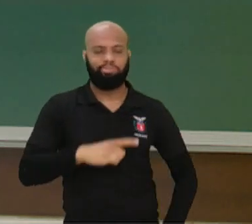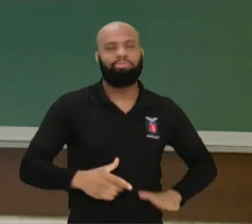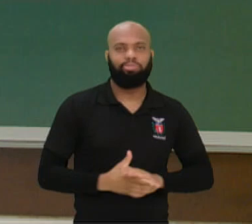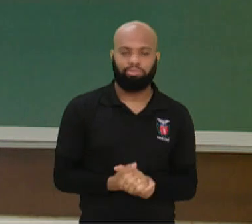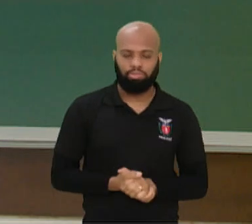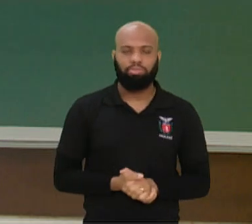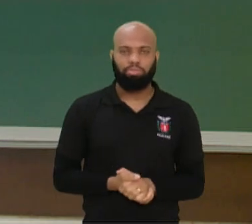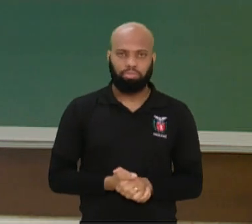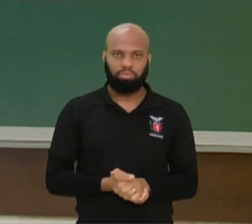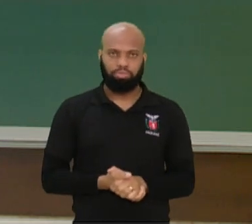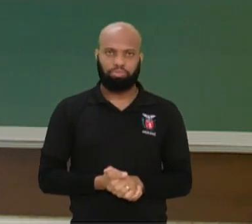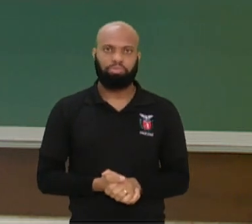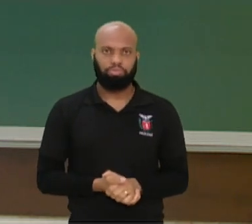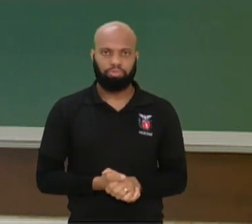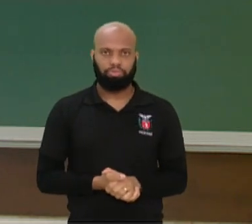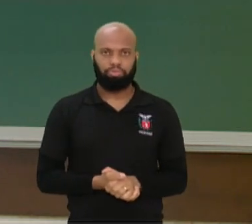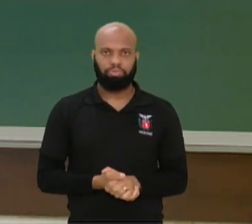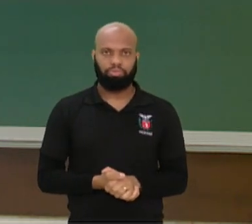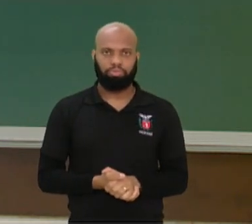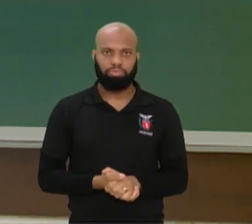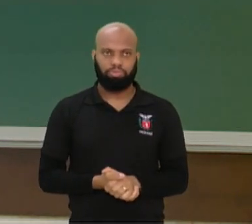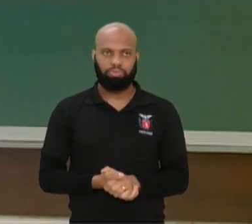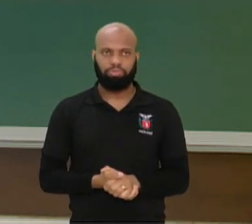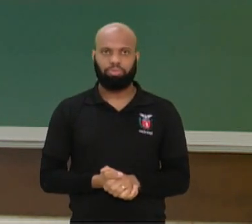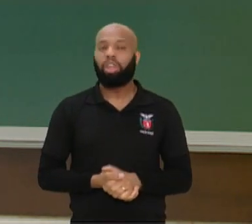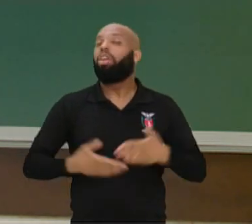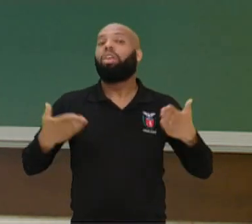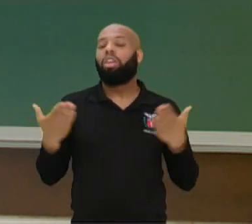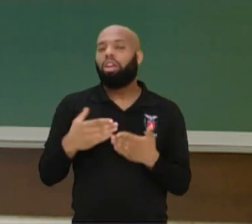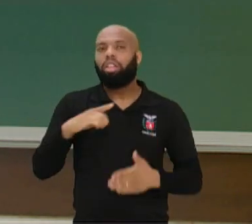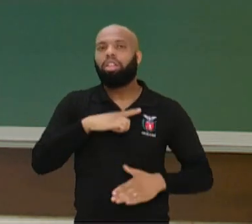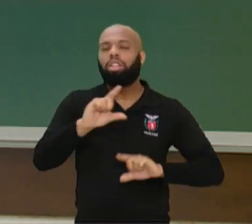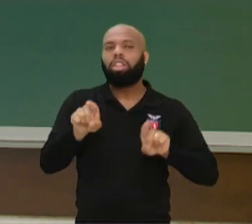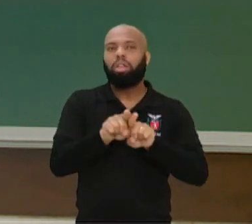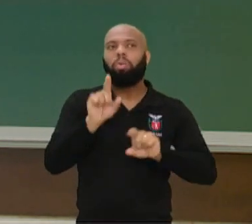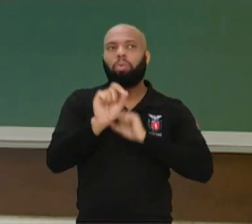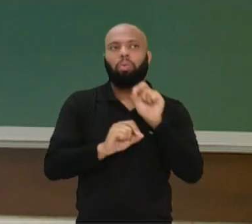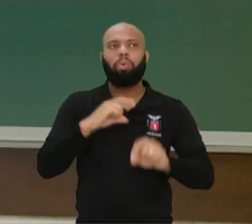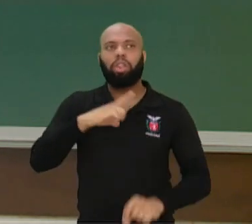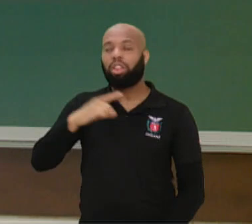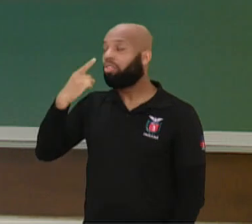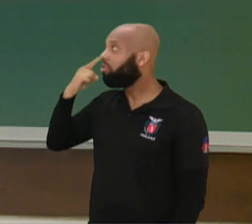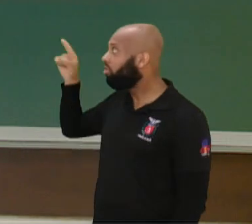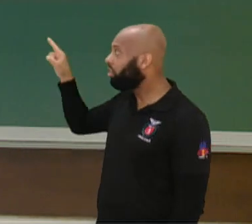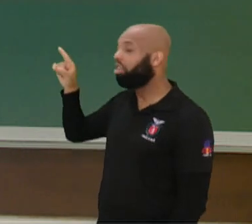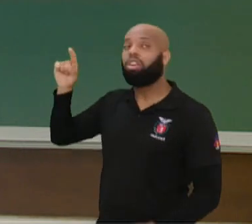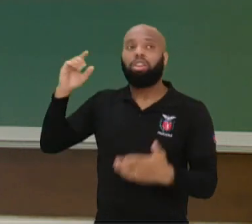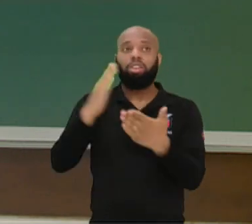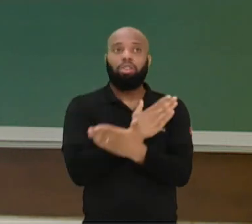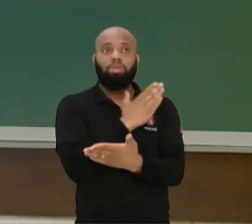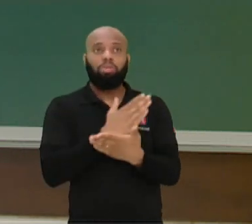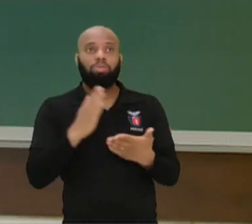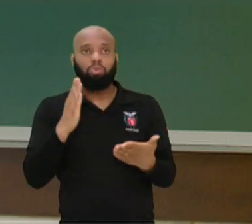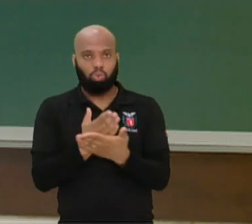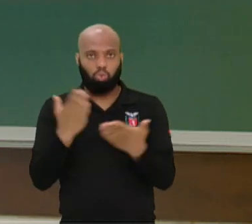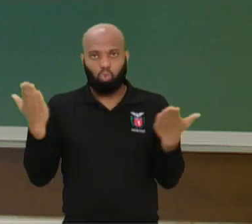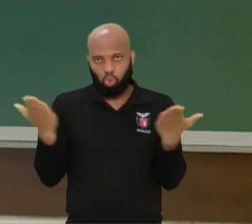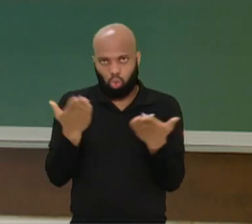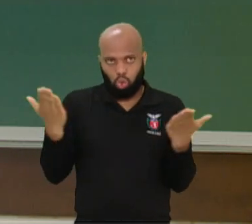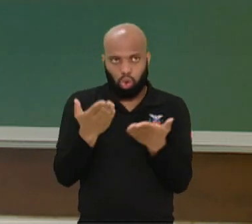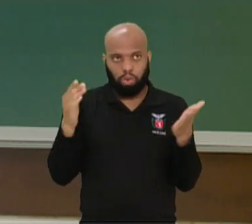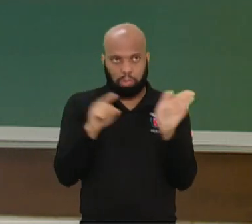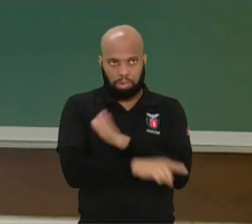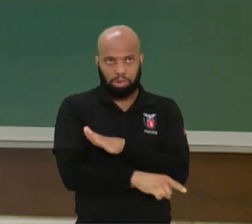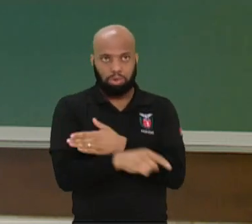complexo, conjugado desse número complexo. E aí, eu vou deixar aqui para vocês um quiz. Vou